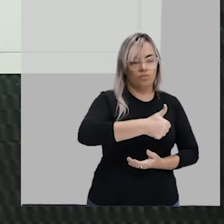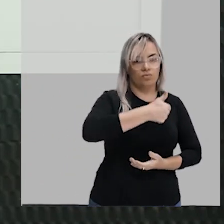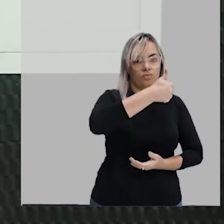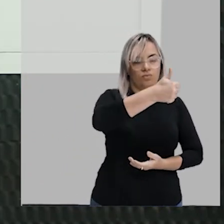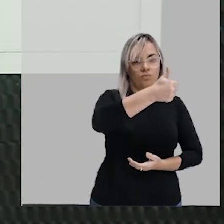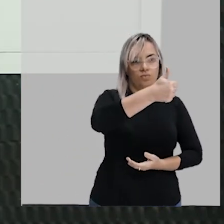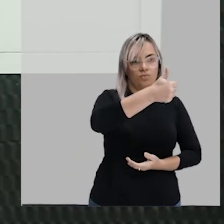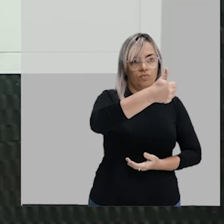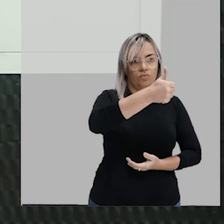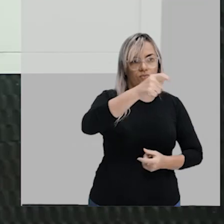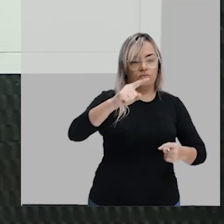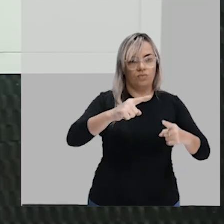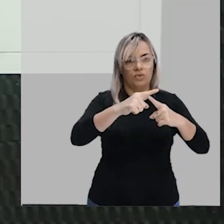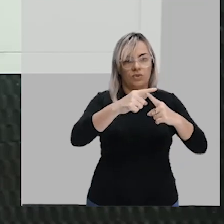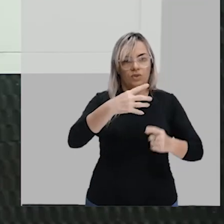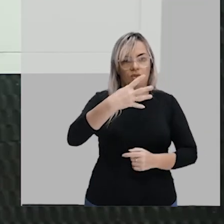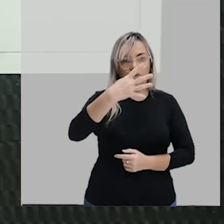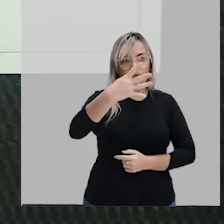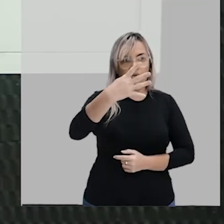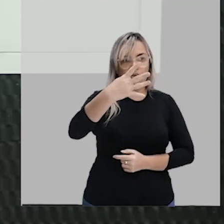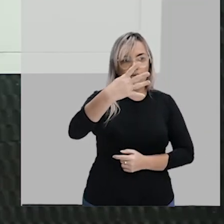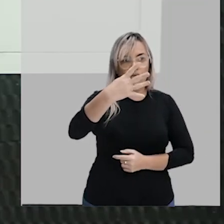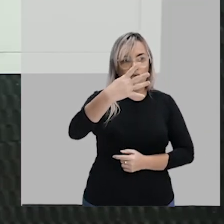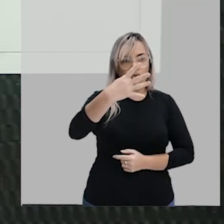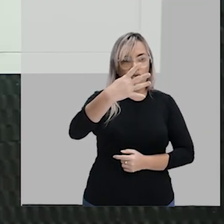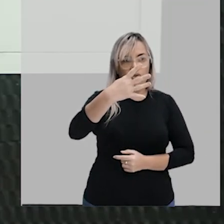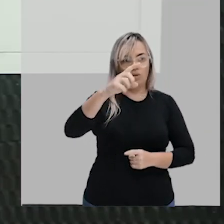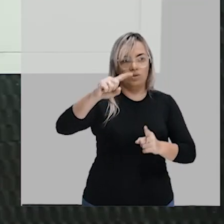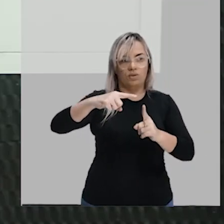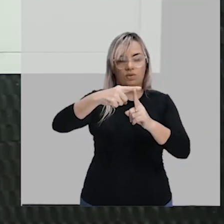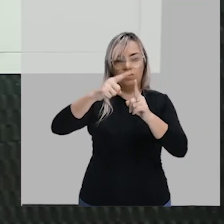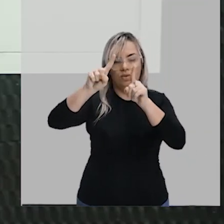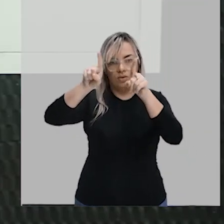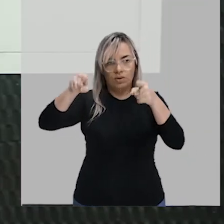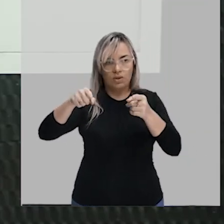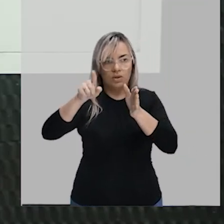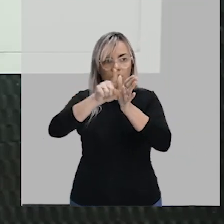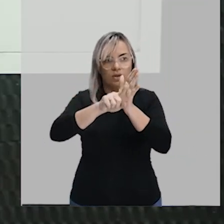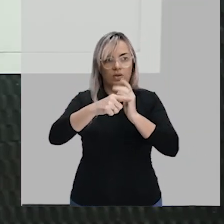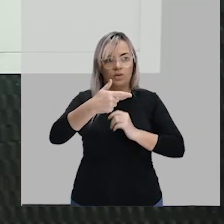4 mais o menos 2 vezes 0.